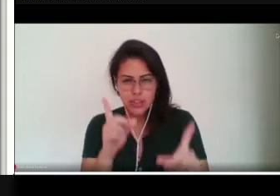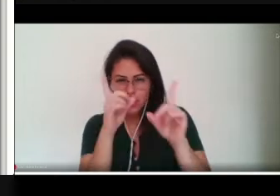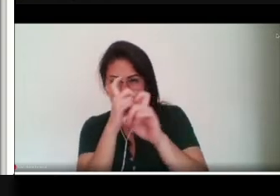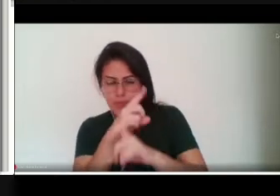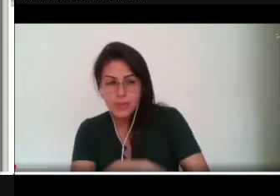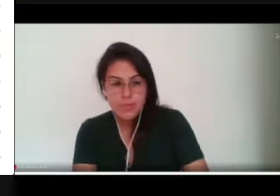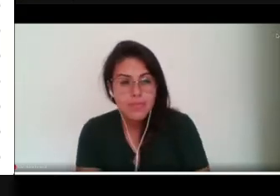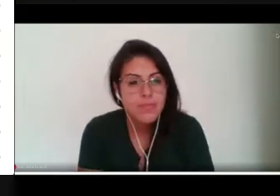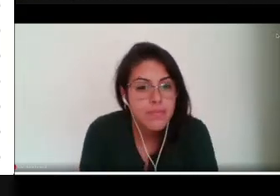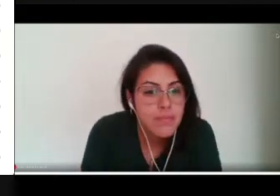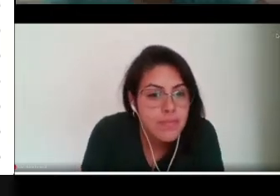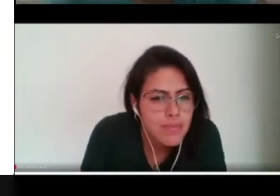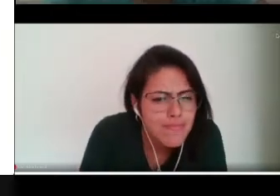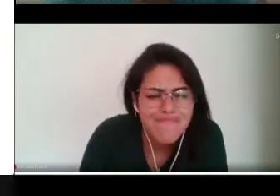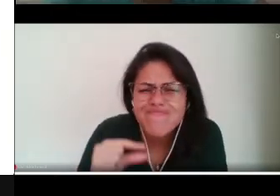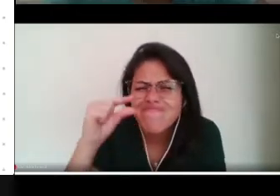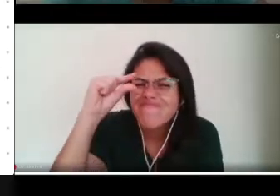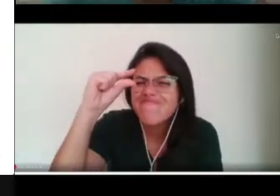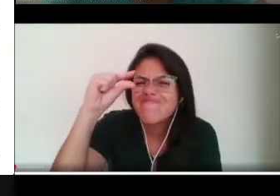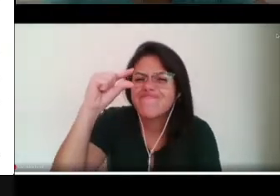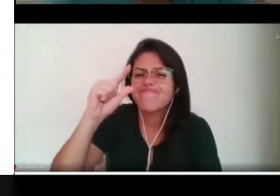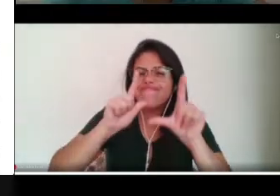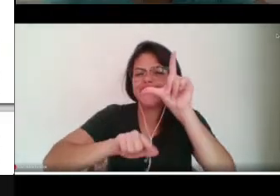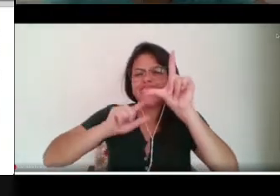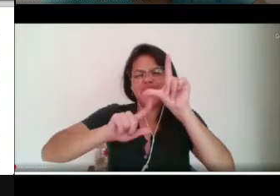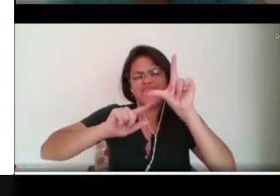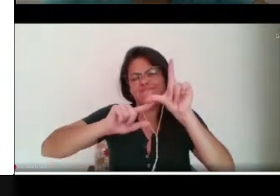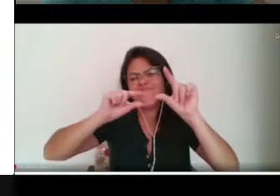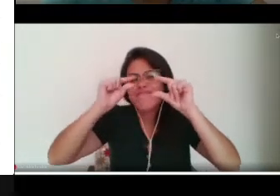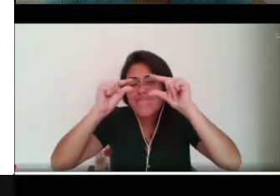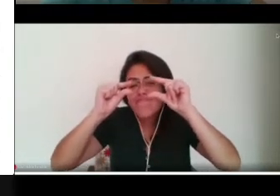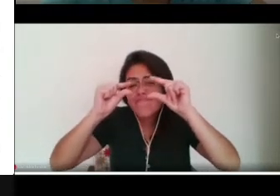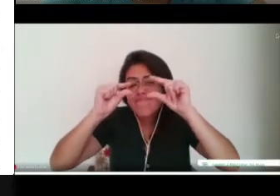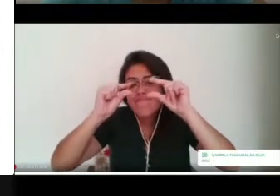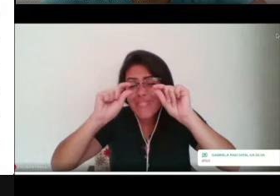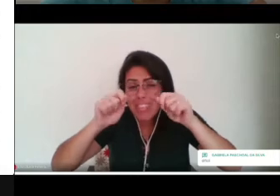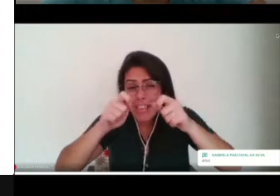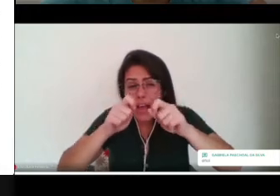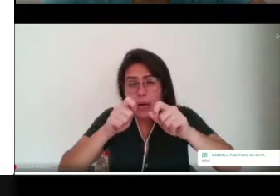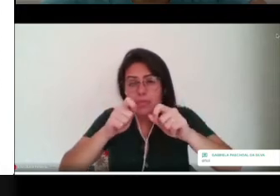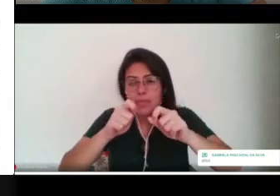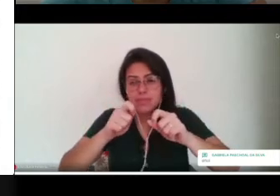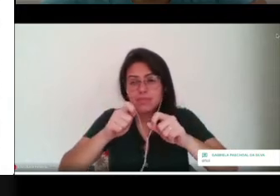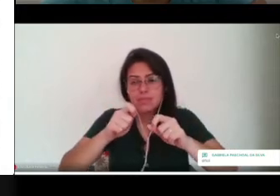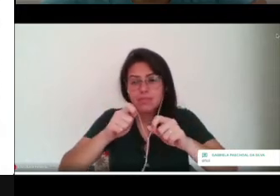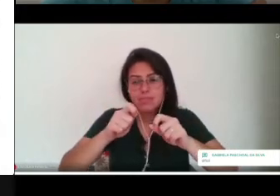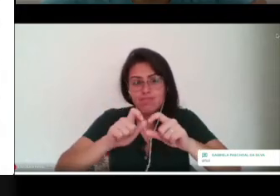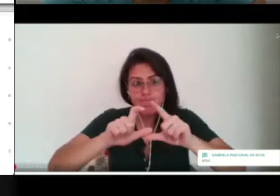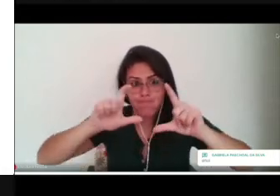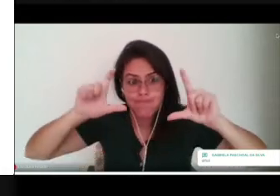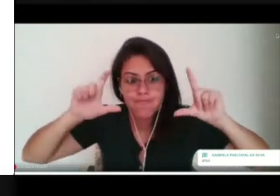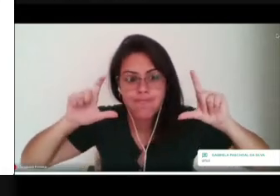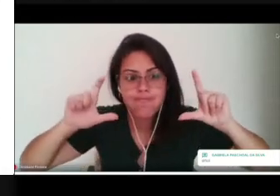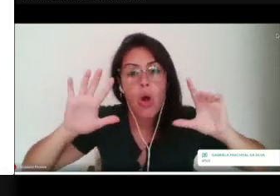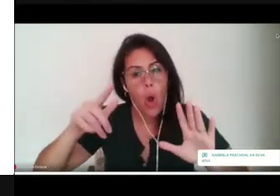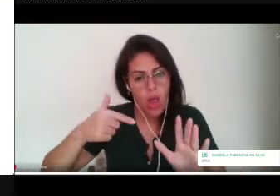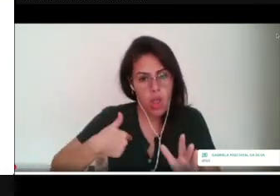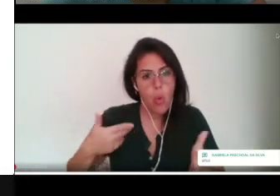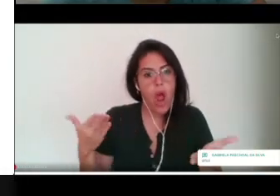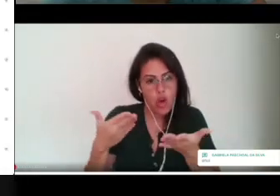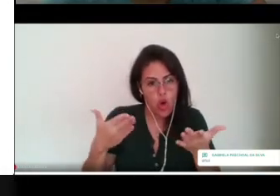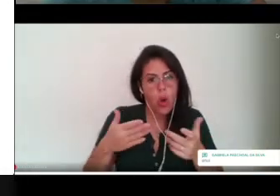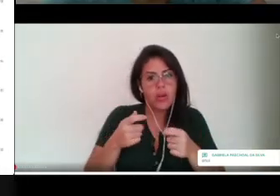dar um zoom. Então, eu vou dar um zoom, mas depois eu vou desdar, tá? Vou dar e desdar um zoom. Obrigada,